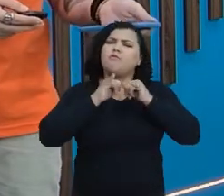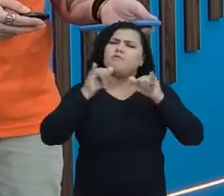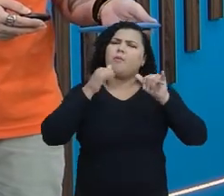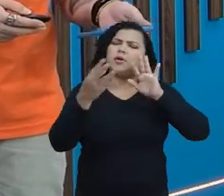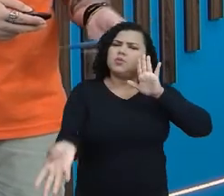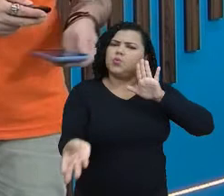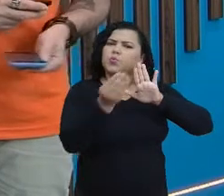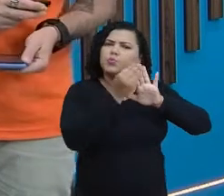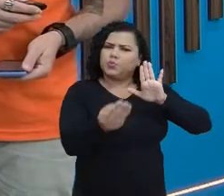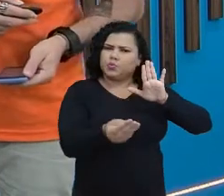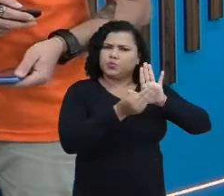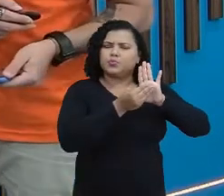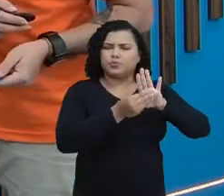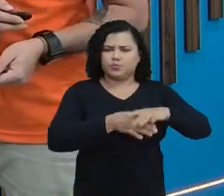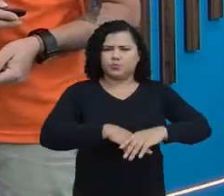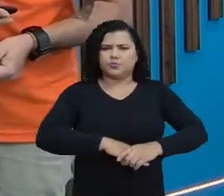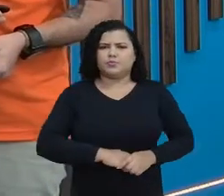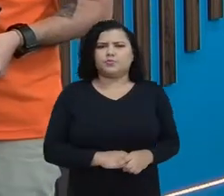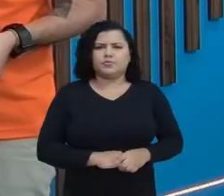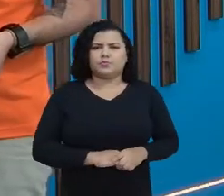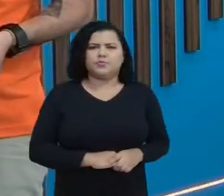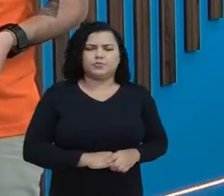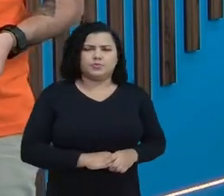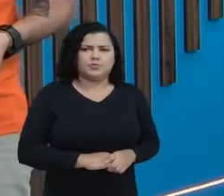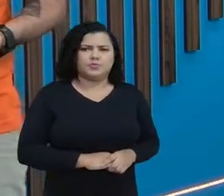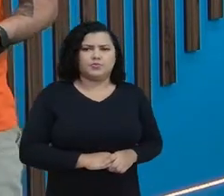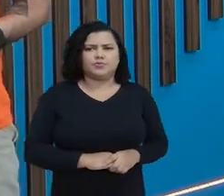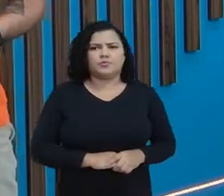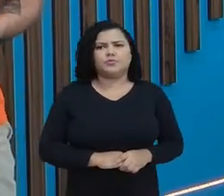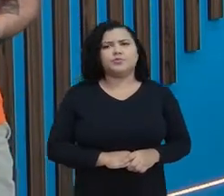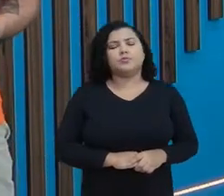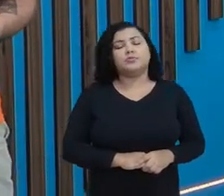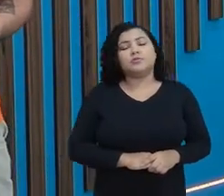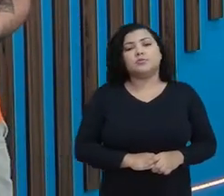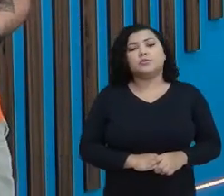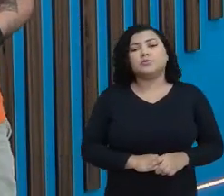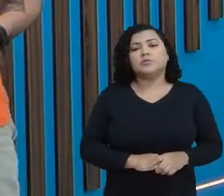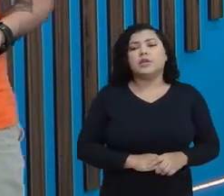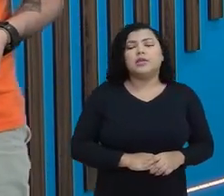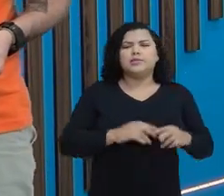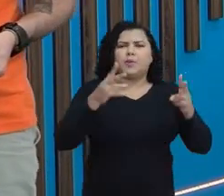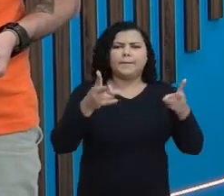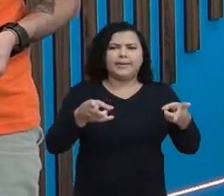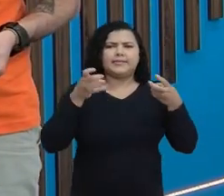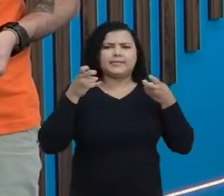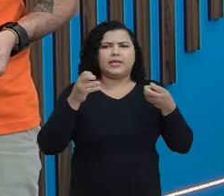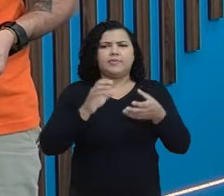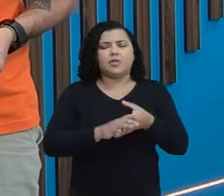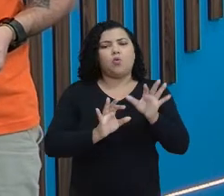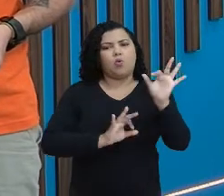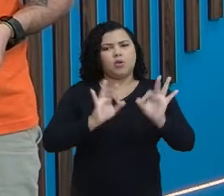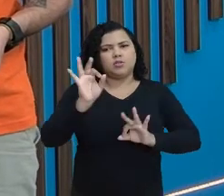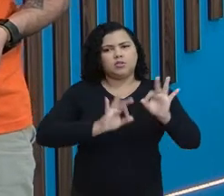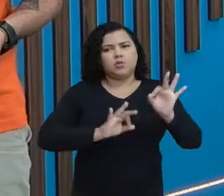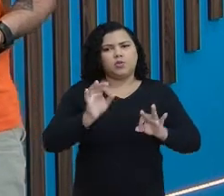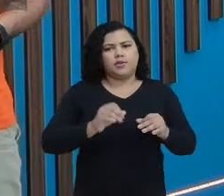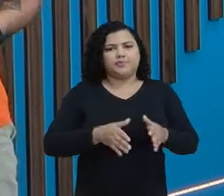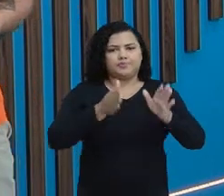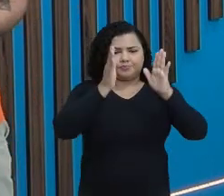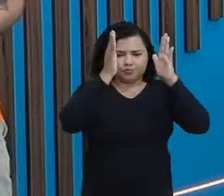consegue obter com a interpretação do problema. Então, nesse caso aqui, observe que eu chamei de organização o